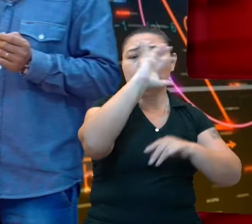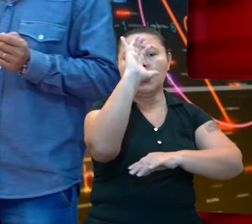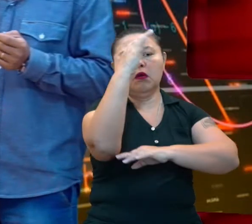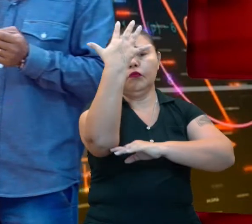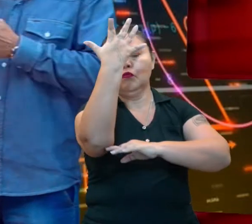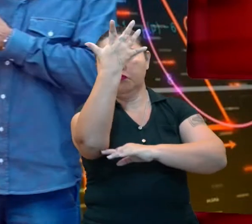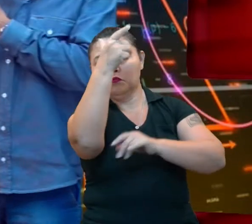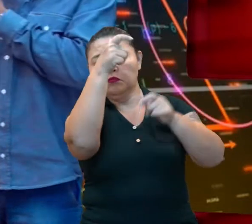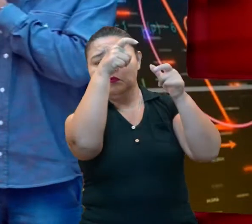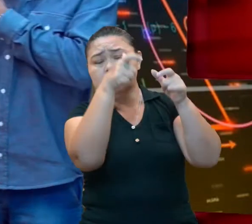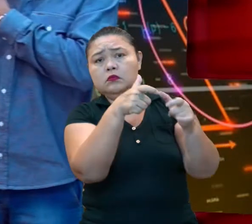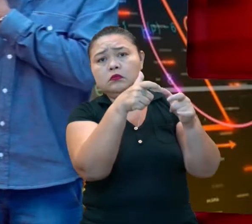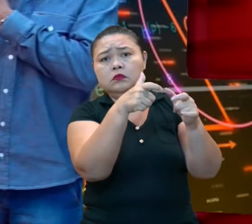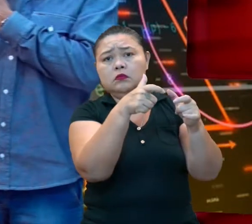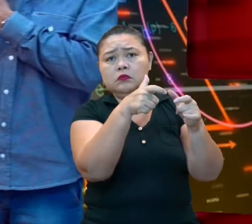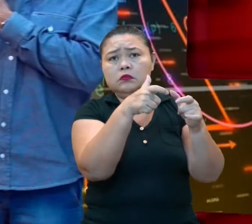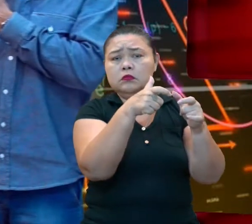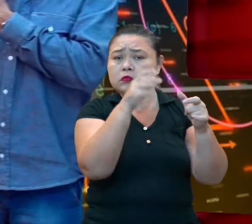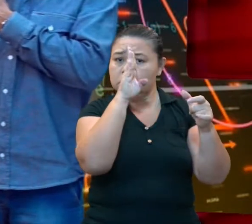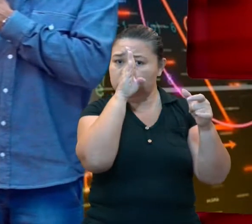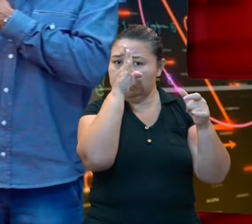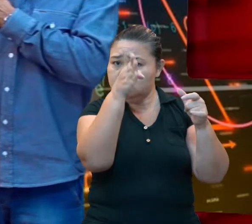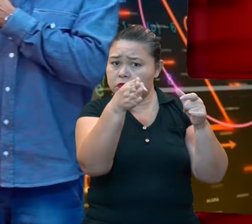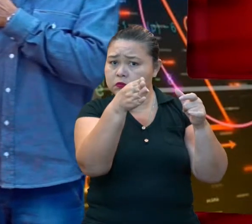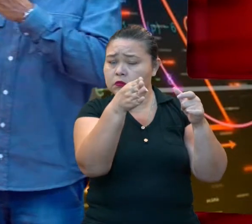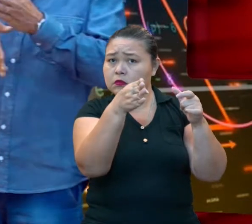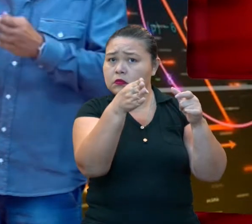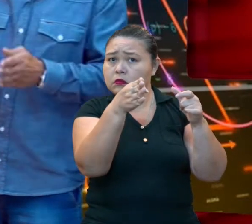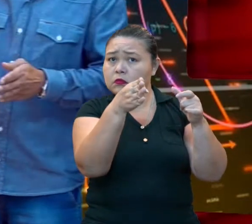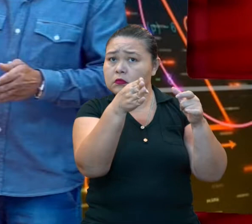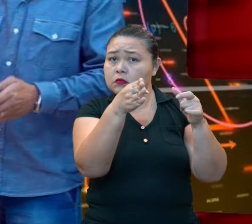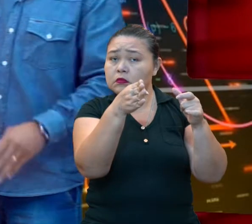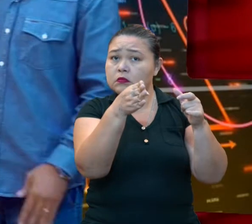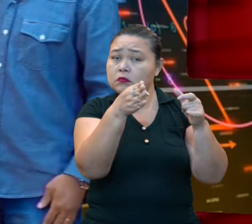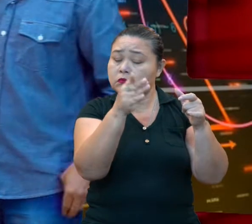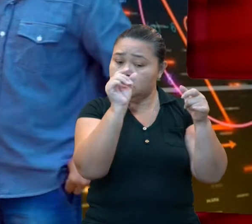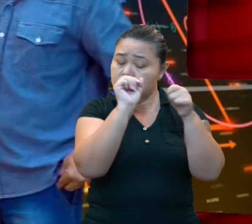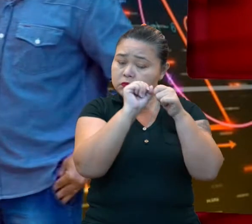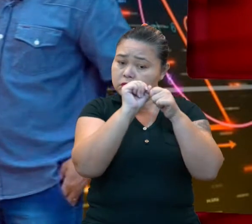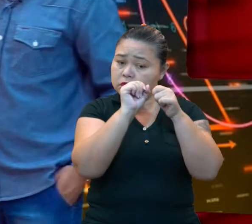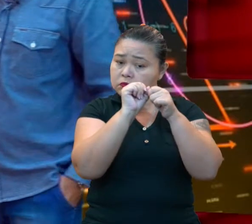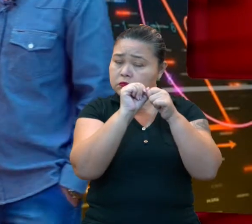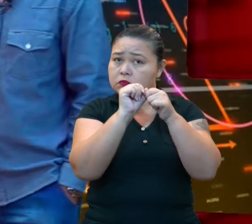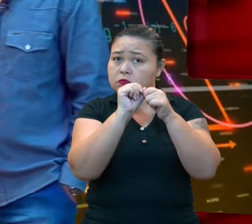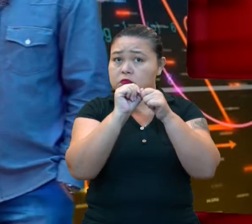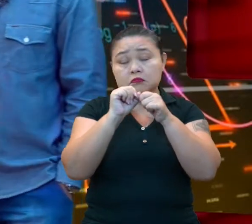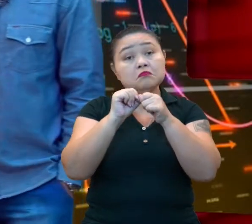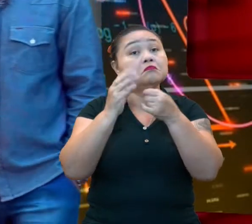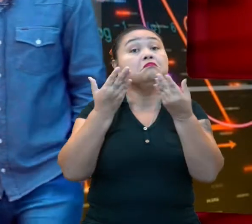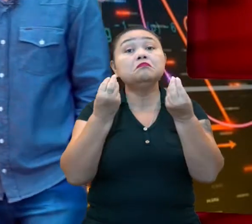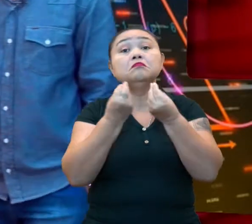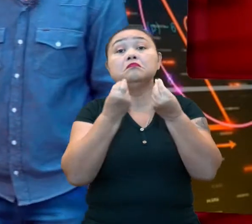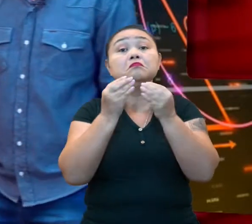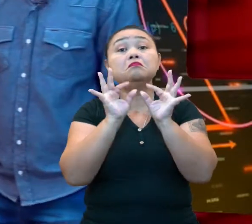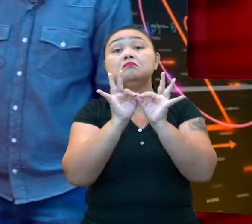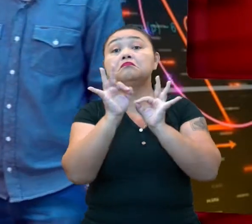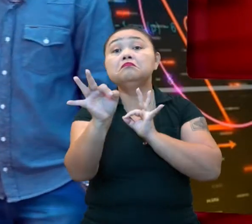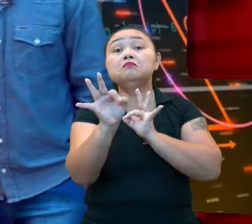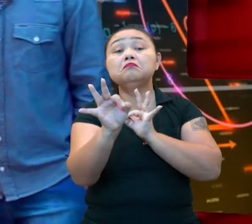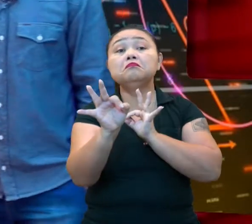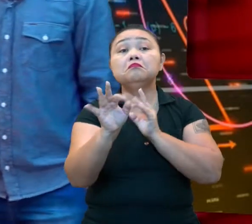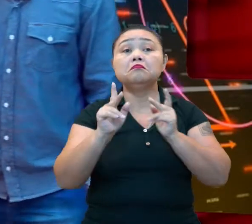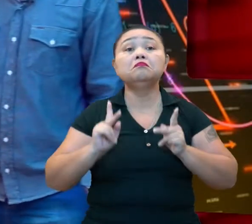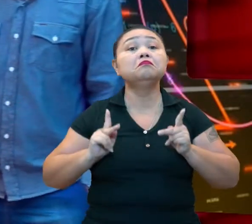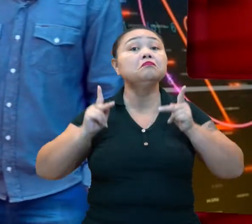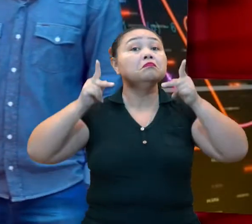algum lugar, para poder projetar direitinho, e aí querem fazer ali o tamanho, esse tamanho. Como é que faz o cálculo? E a ponte seria